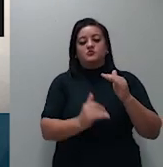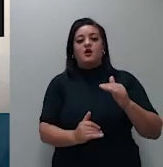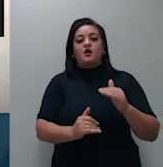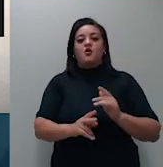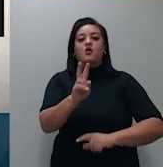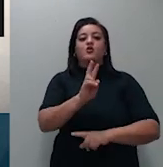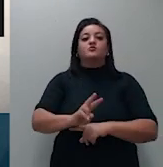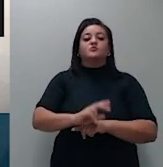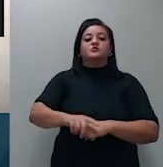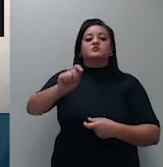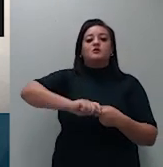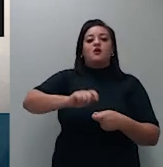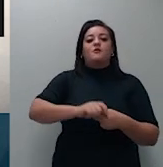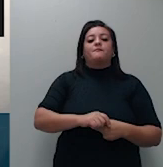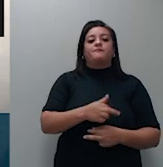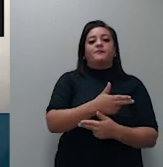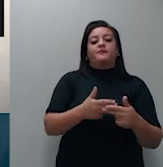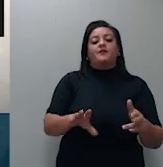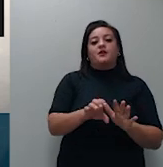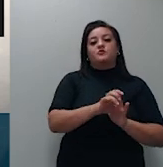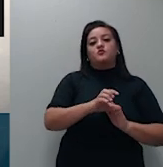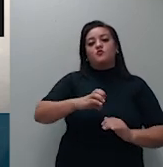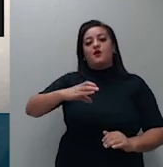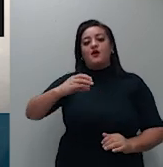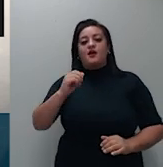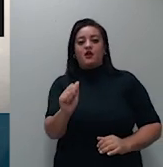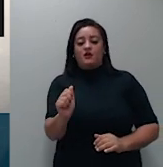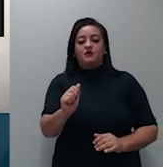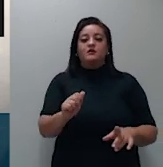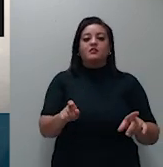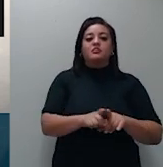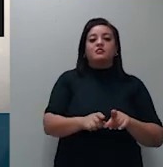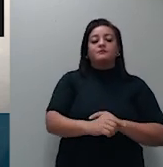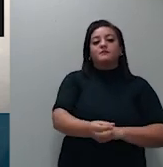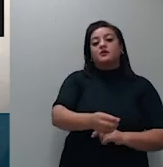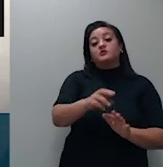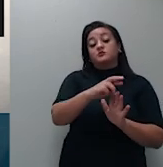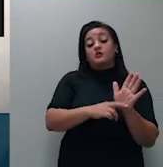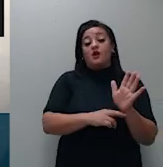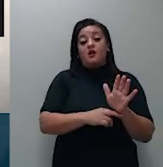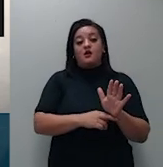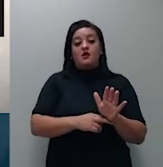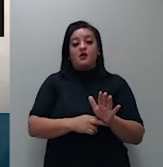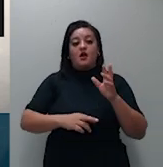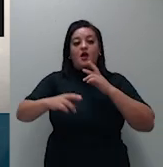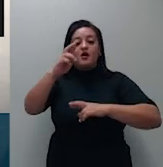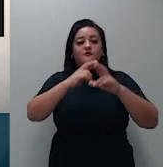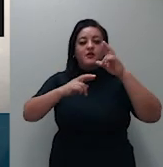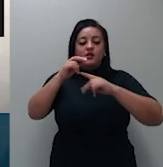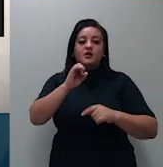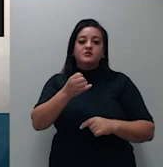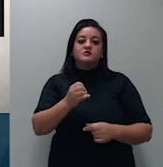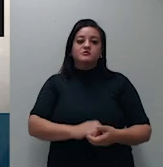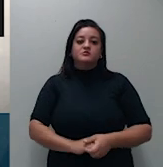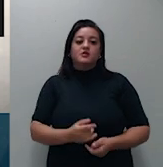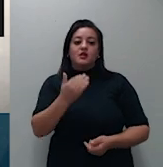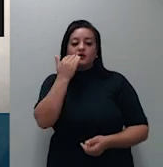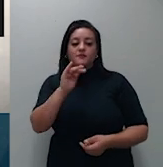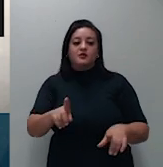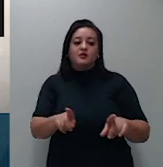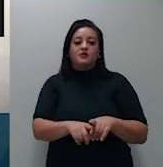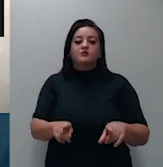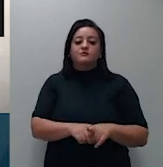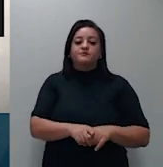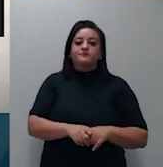pelo Estatuto da Criança e do Adolescente nesses termos impostos avaliação da recusa do provedor em